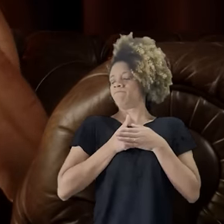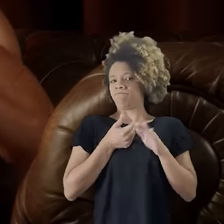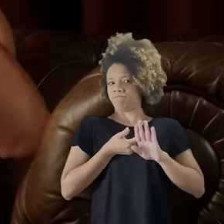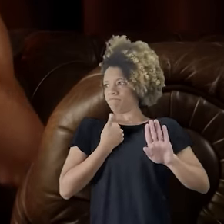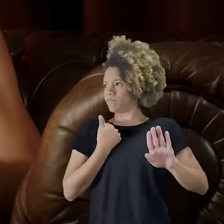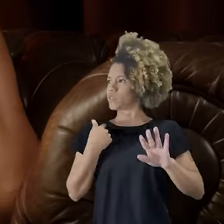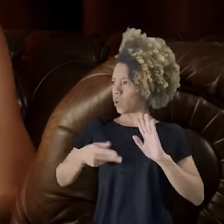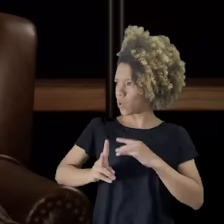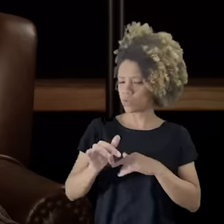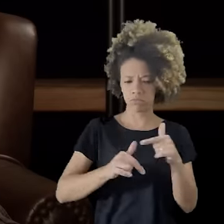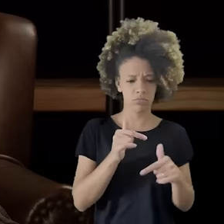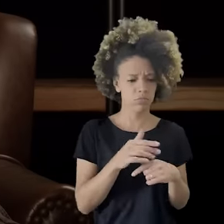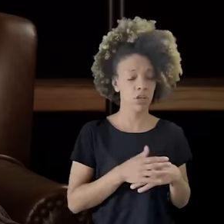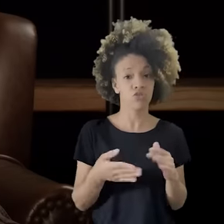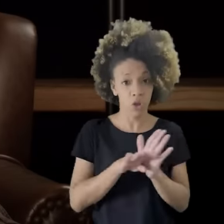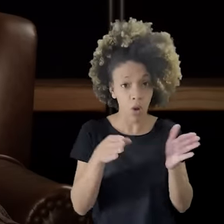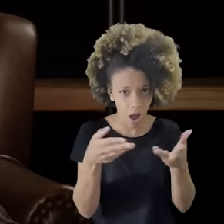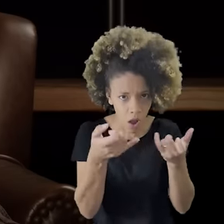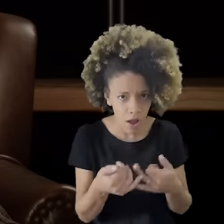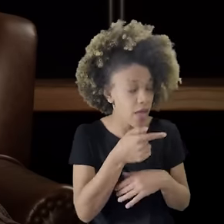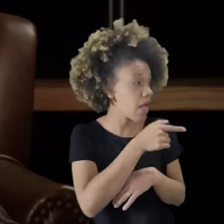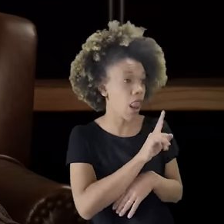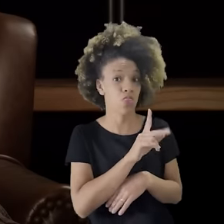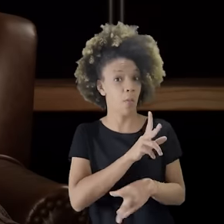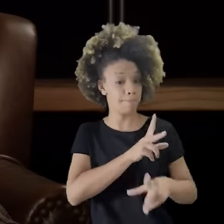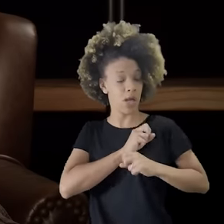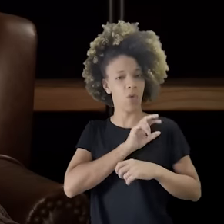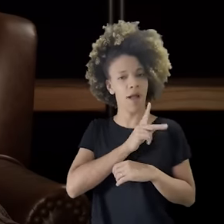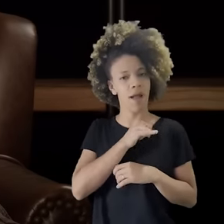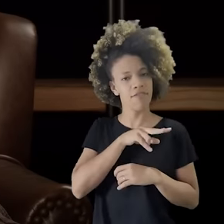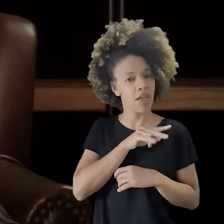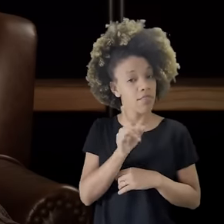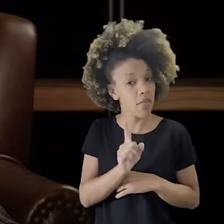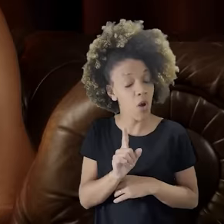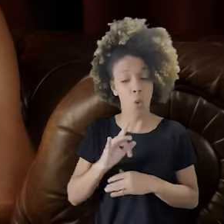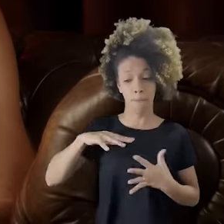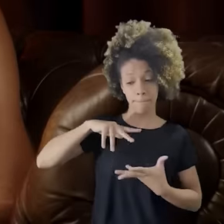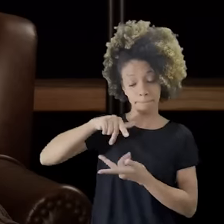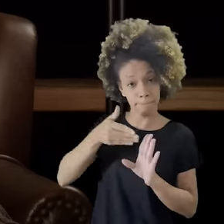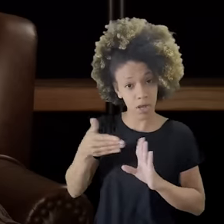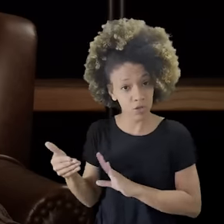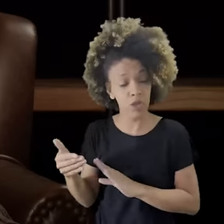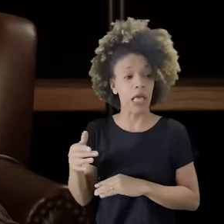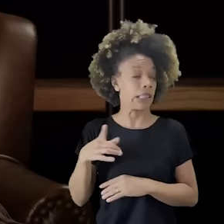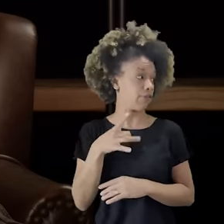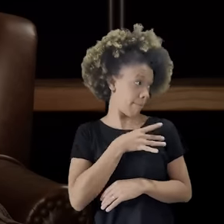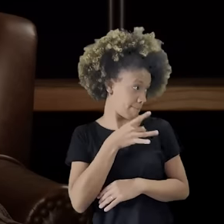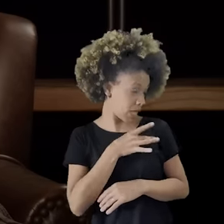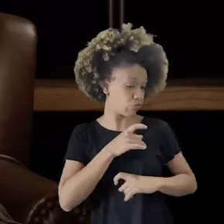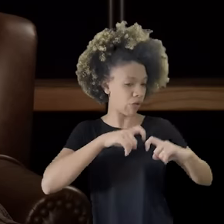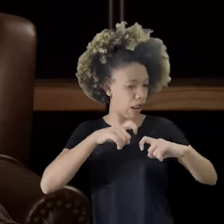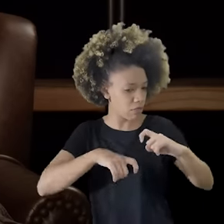e continue claro que chegou agora naquela pegou HIV o momento do mundo estava no HIV E aí você tava com medo de ter